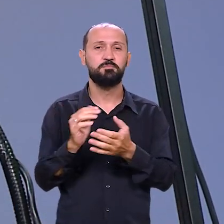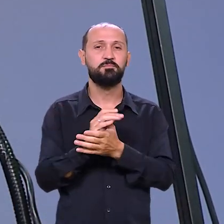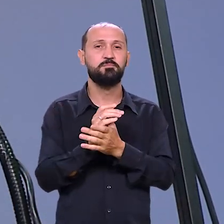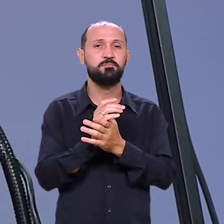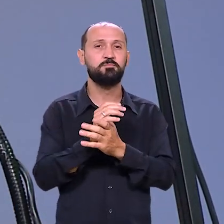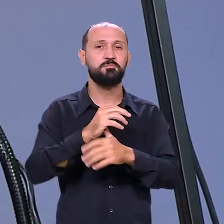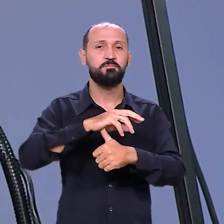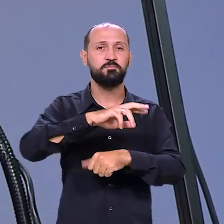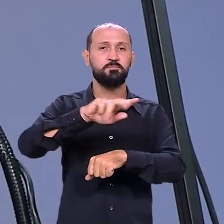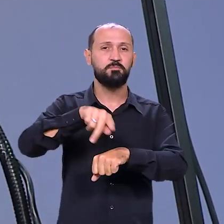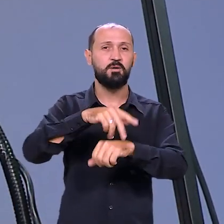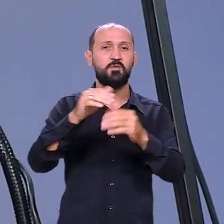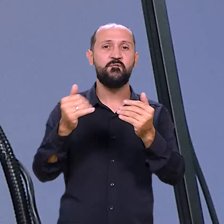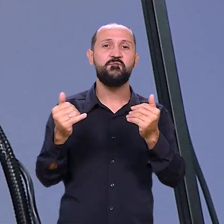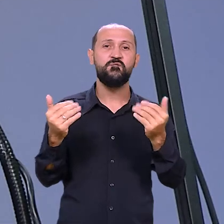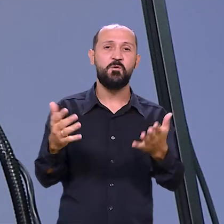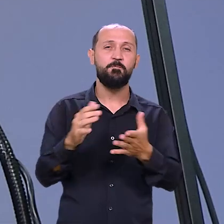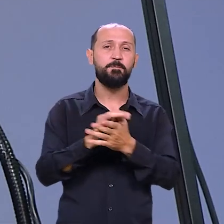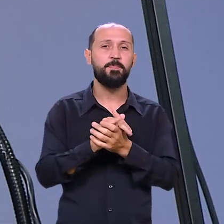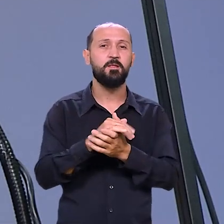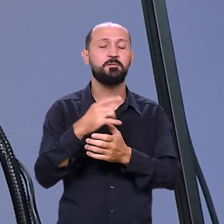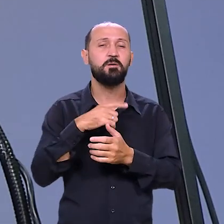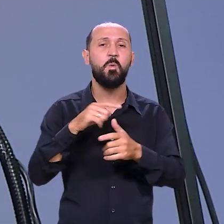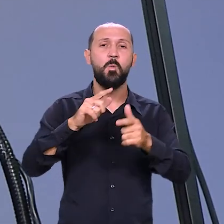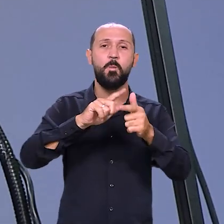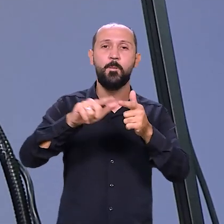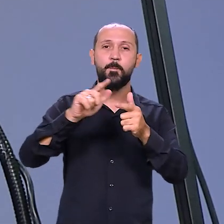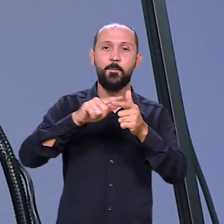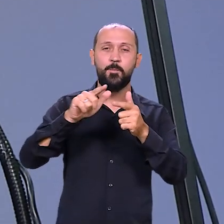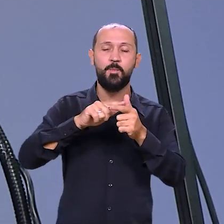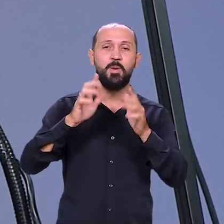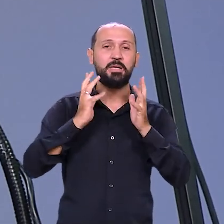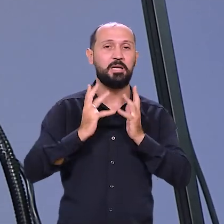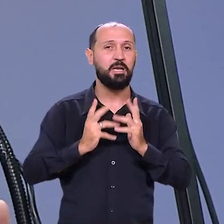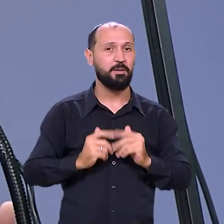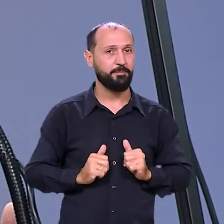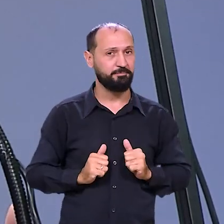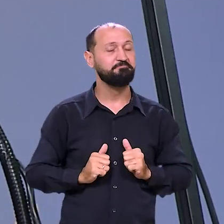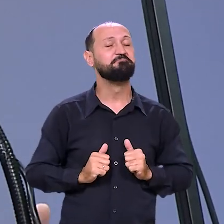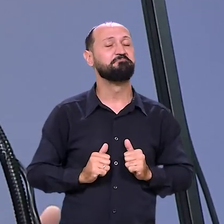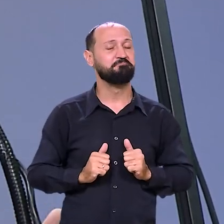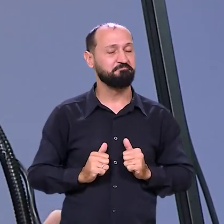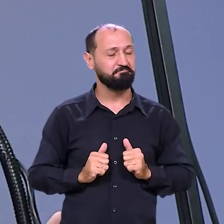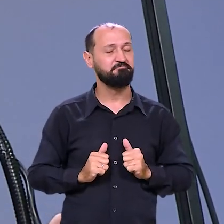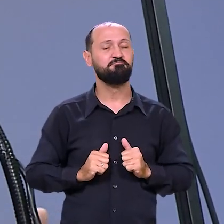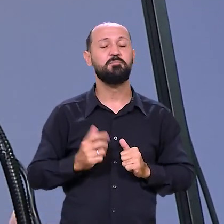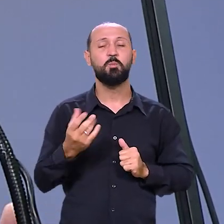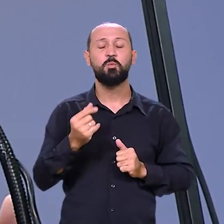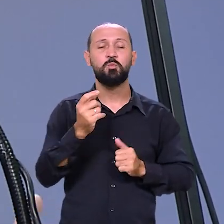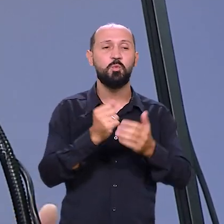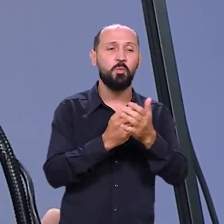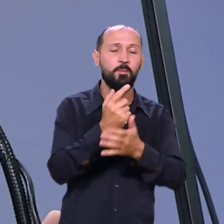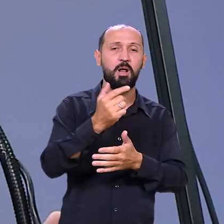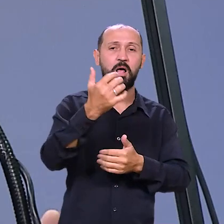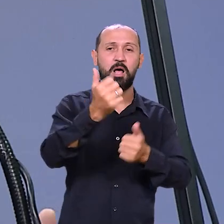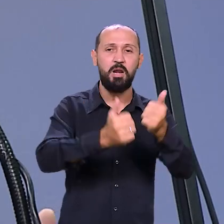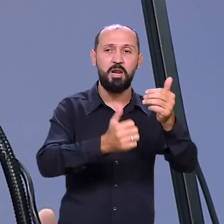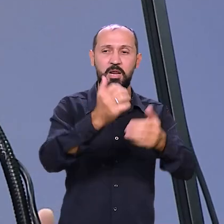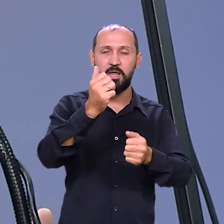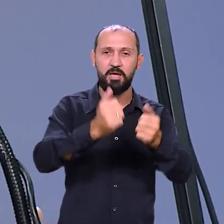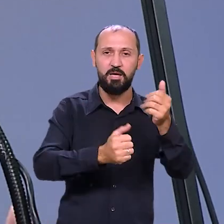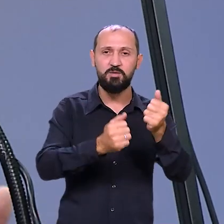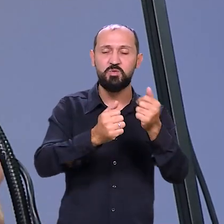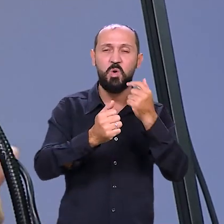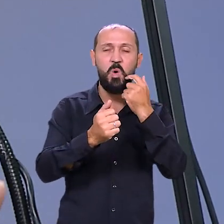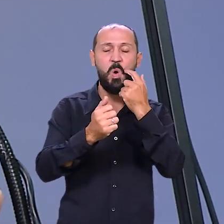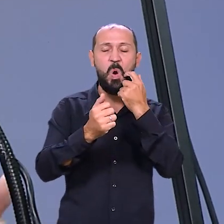com outros países. A questão sanitária, porque ainda existe muito consumo de leite